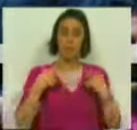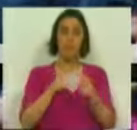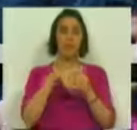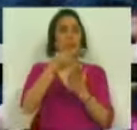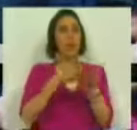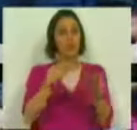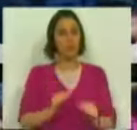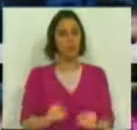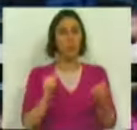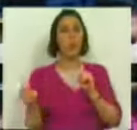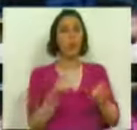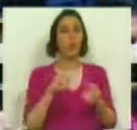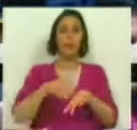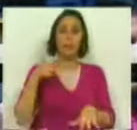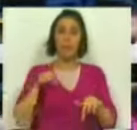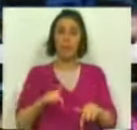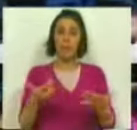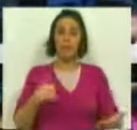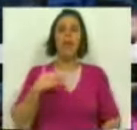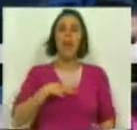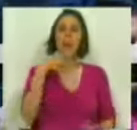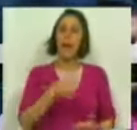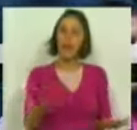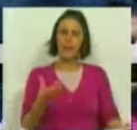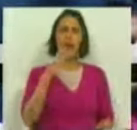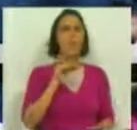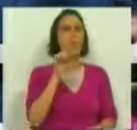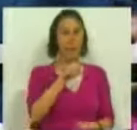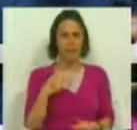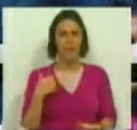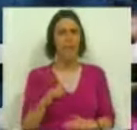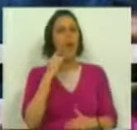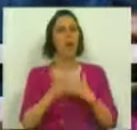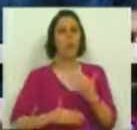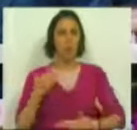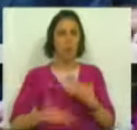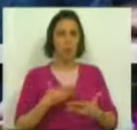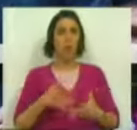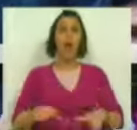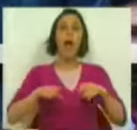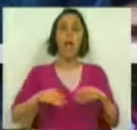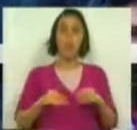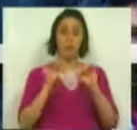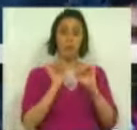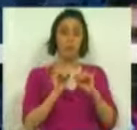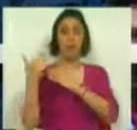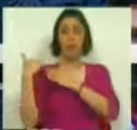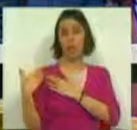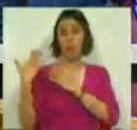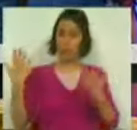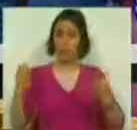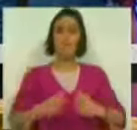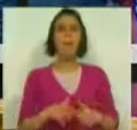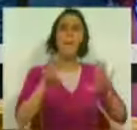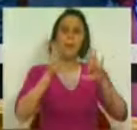esse documento no debate parlamentar. Quero acreditar que o Partido Socialista vai continuar a assumir a sua